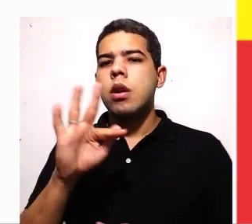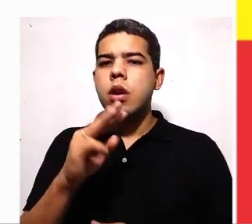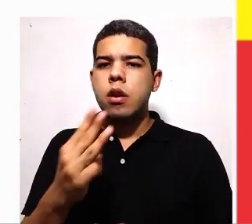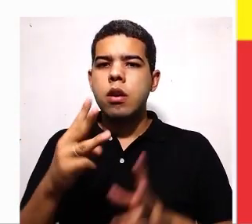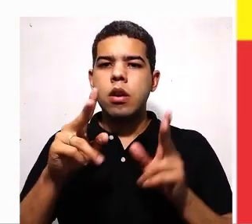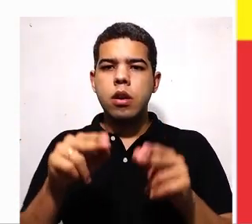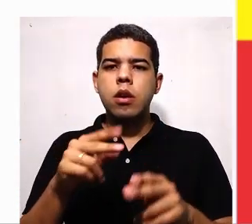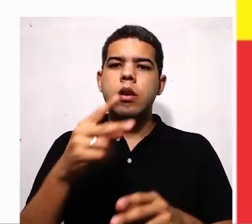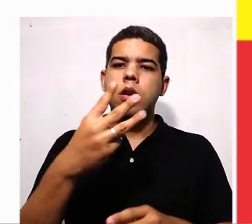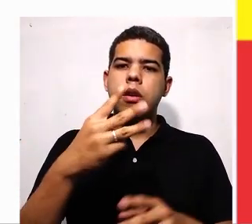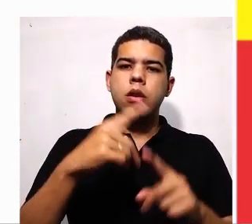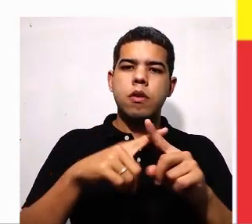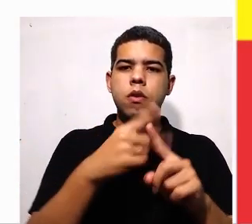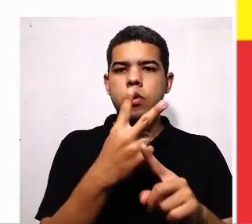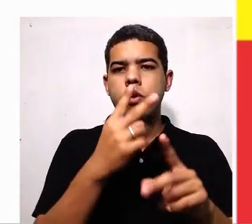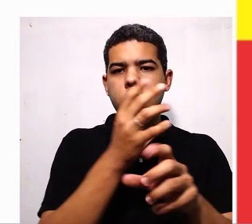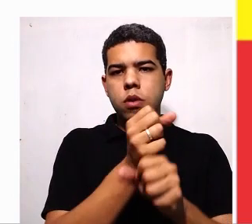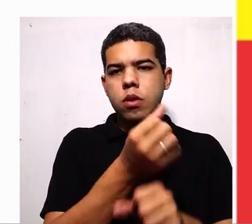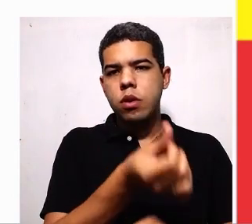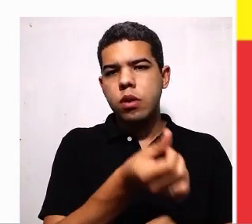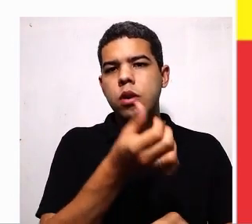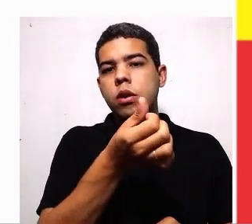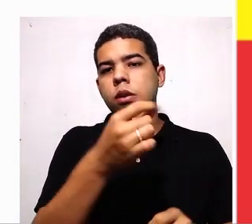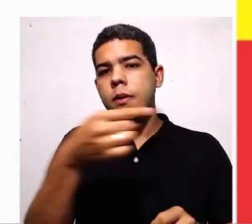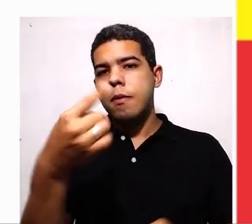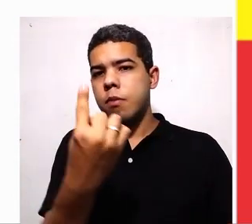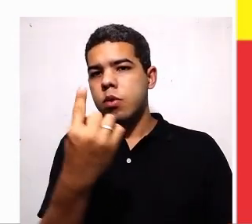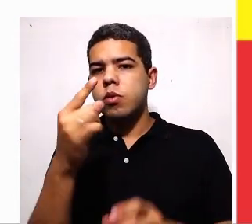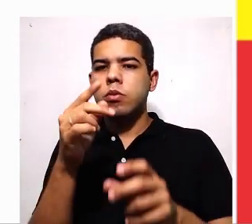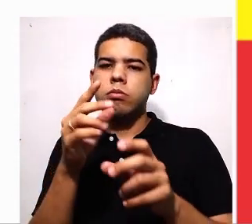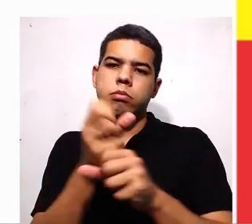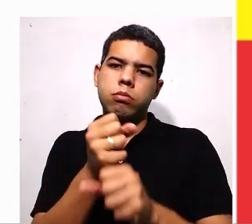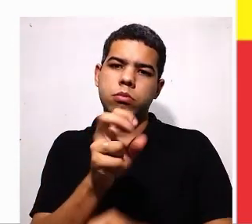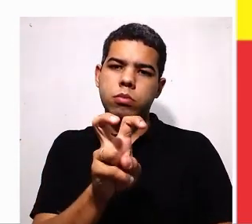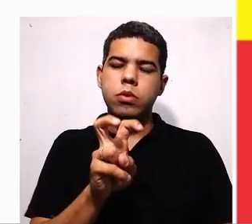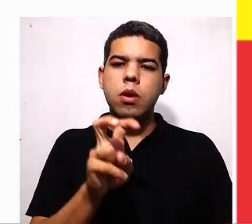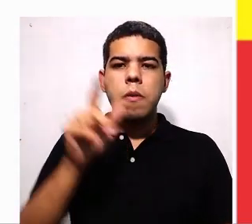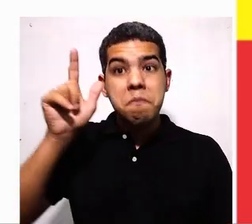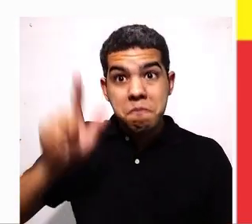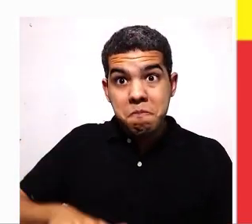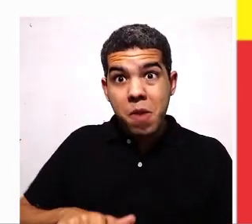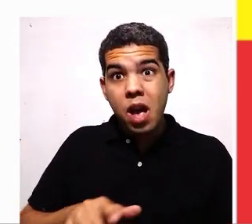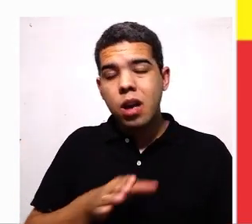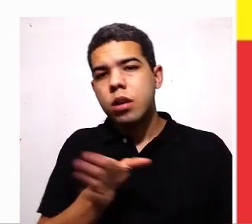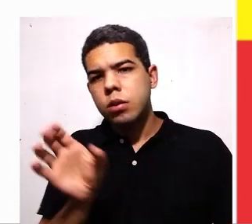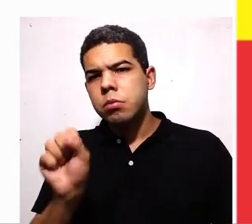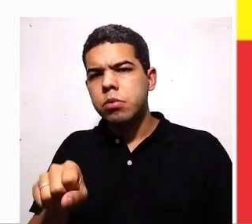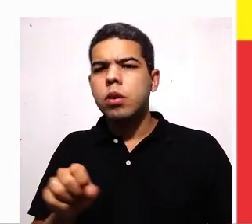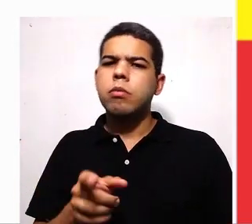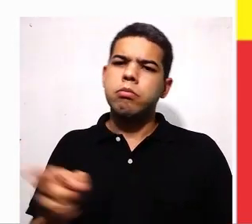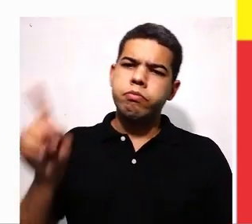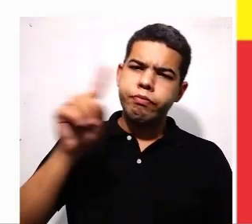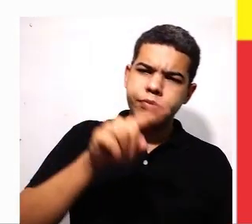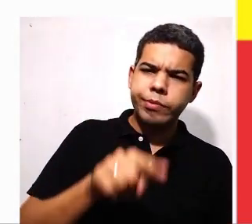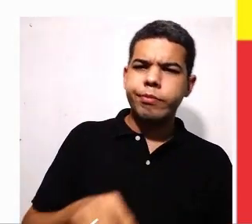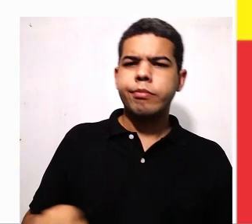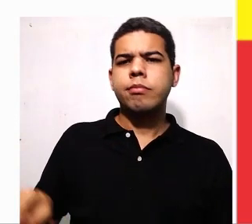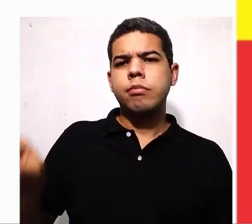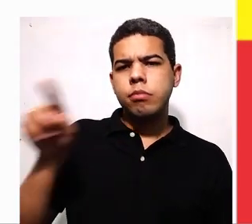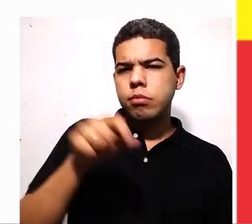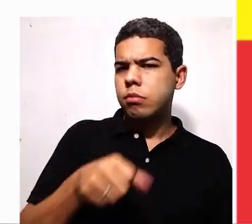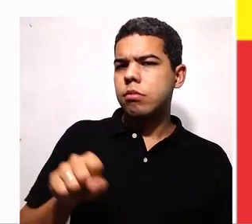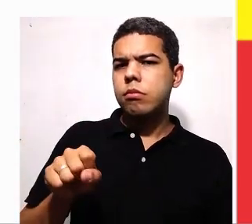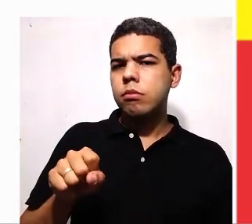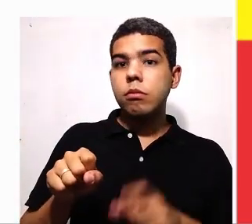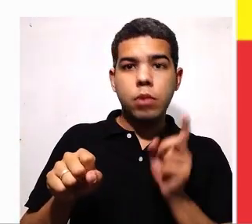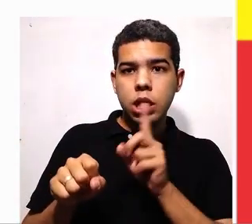F3 é igual a 3 vezes 2, 6. 6 menos 1, 5. Aí desce. Vai construir mais uma? Sim. Então, é assim sucessivamente. Por